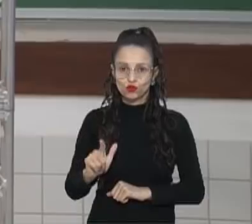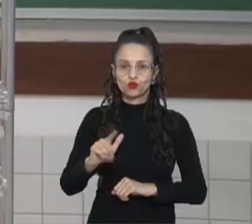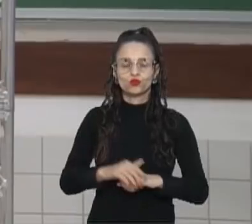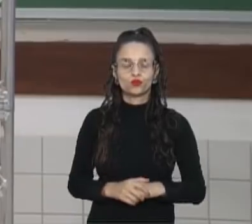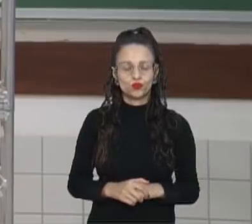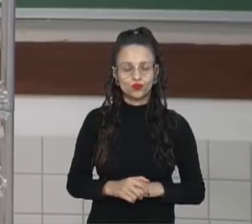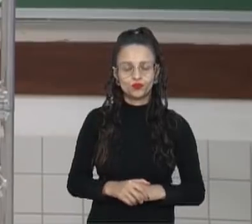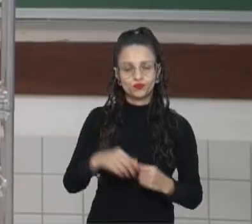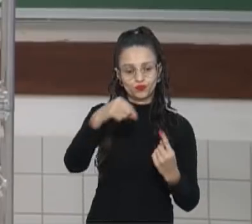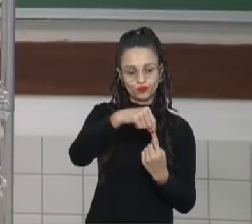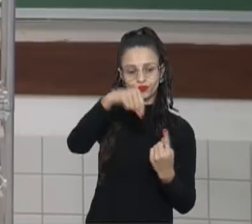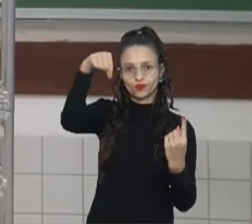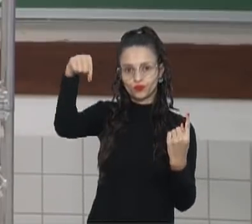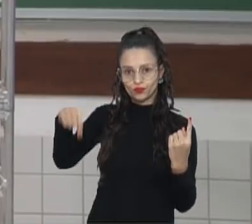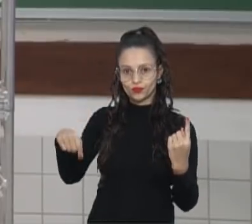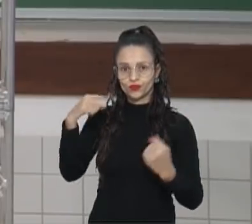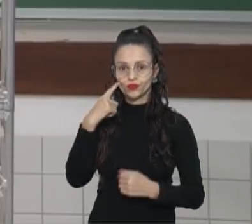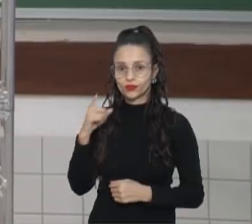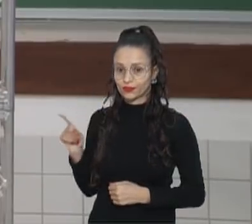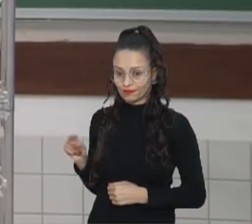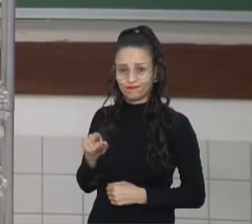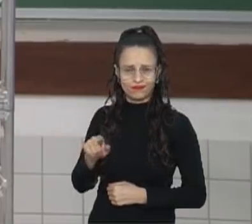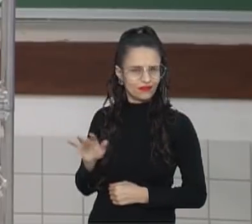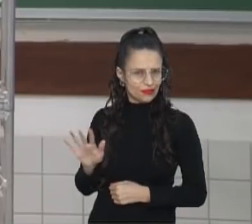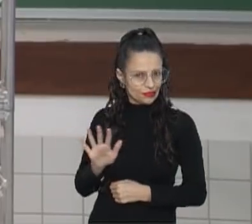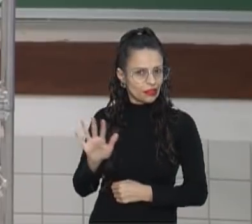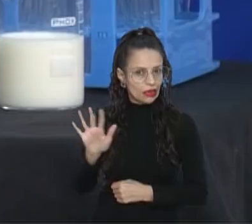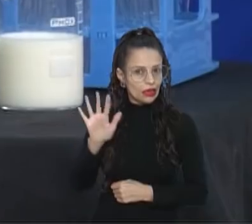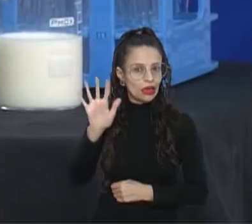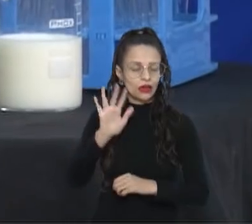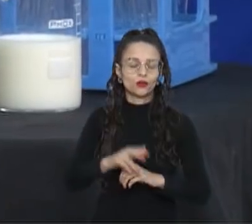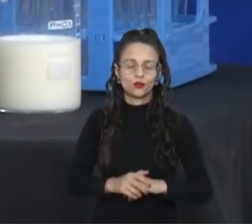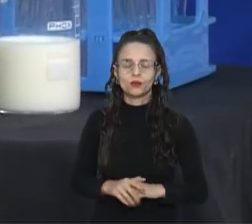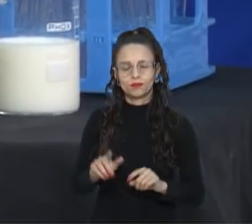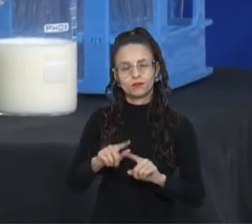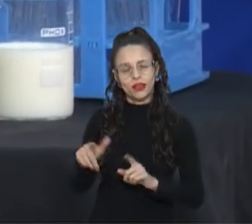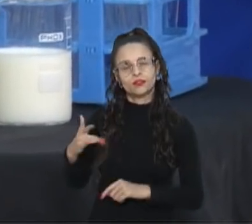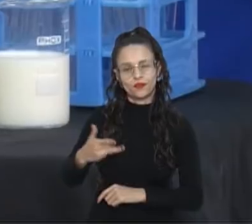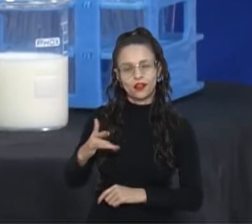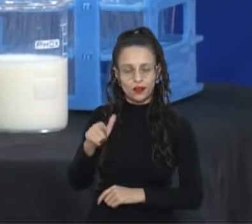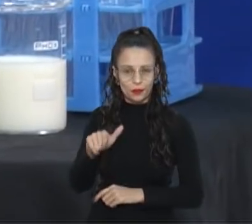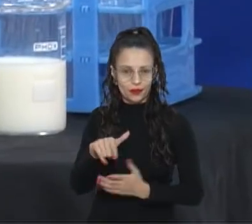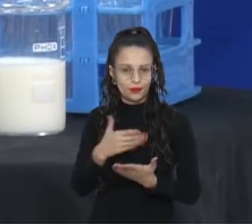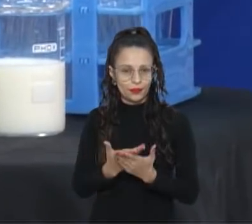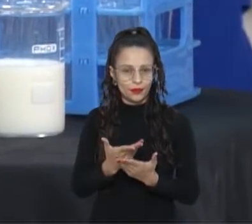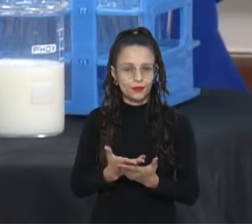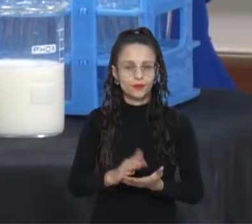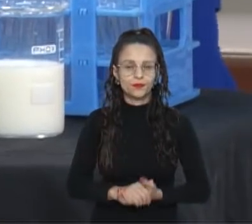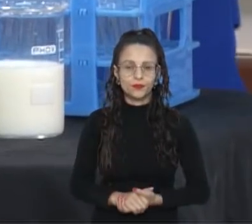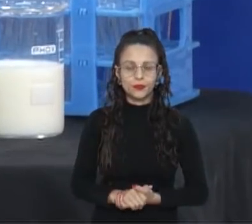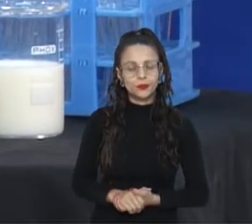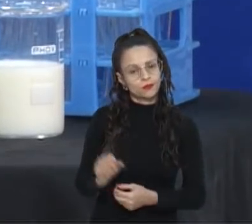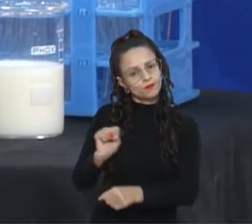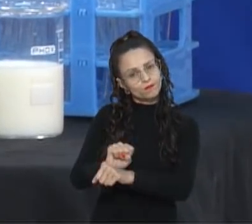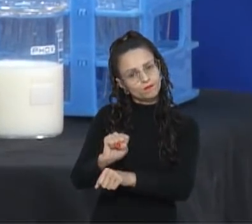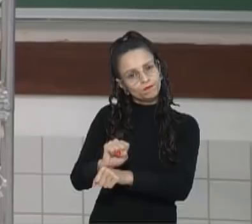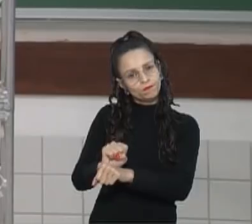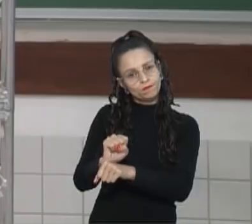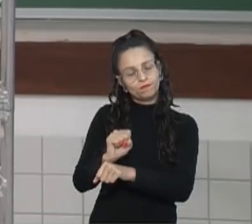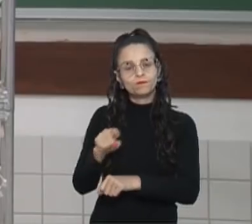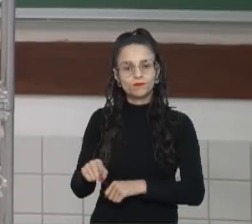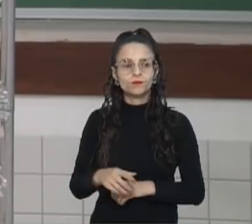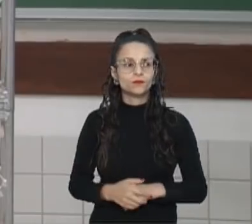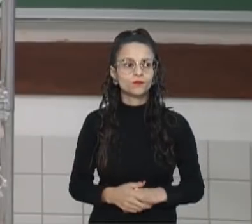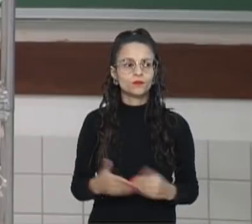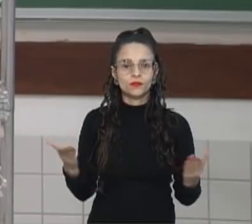Fita indicadora. Essas fitinhas são carinhas, mas para nossa aula vale a pena. Enquanto a fita indicadora reage,